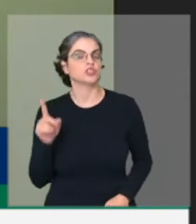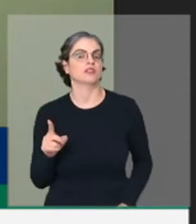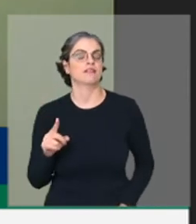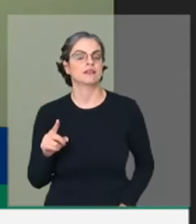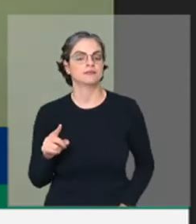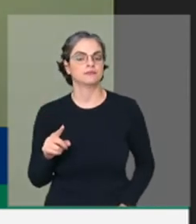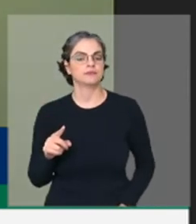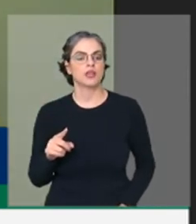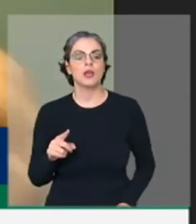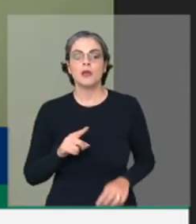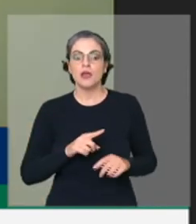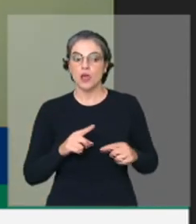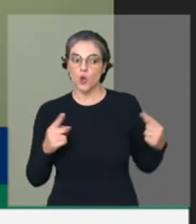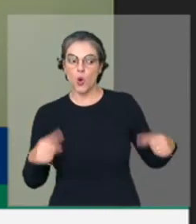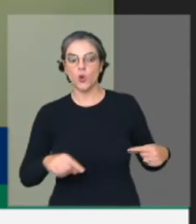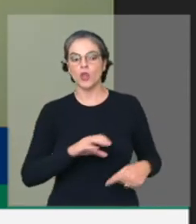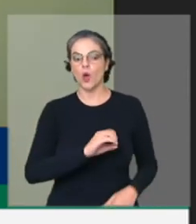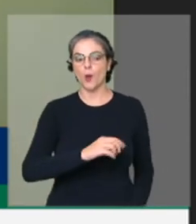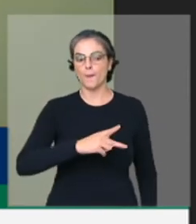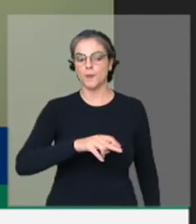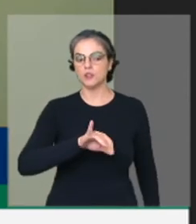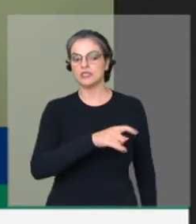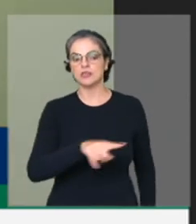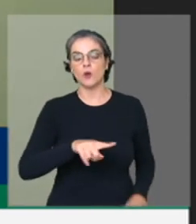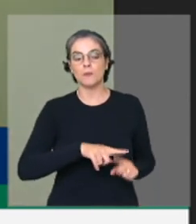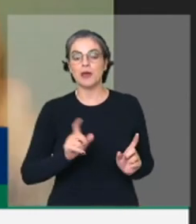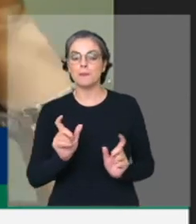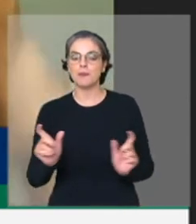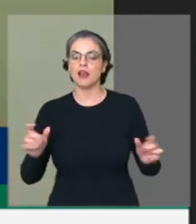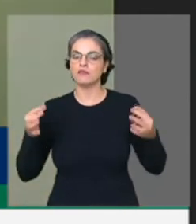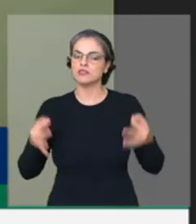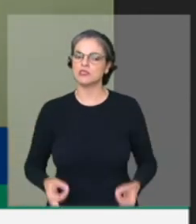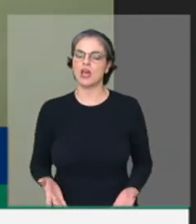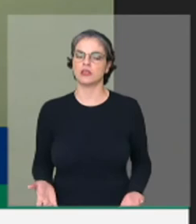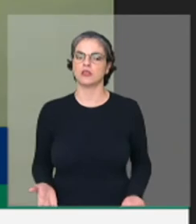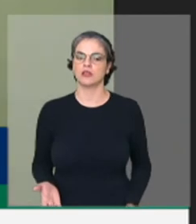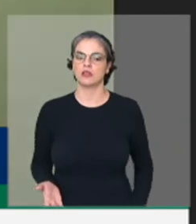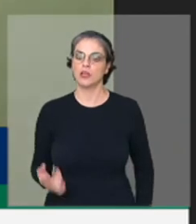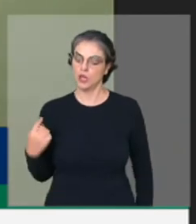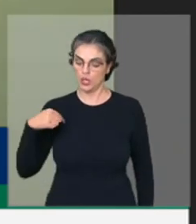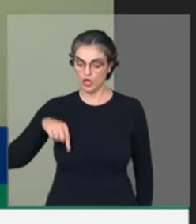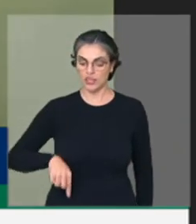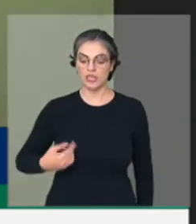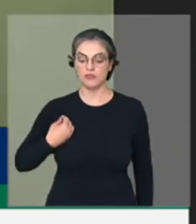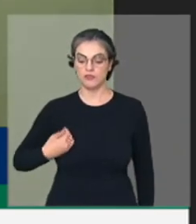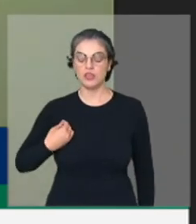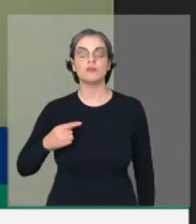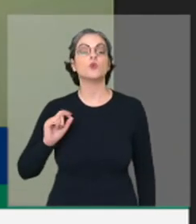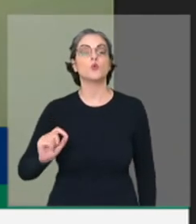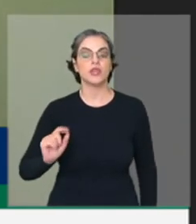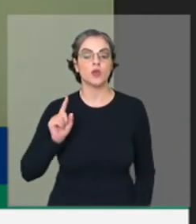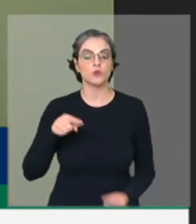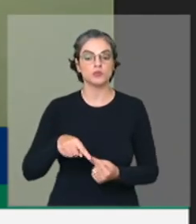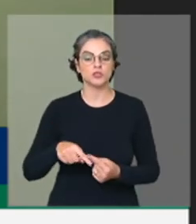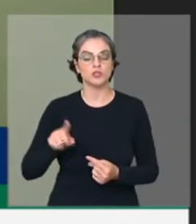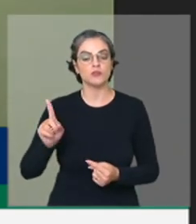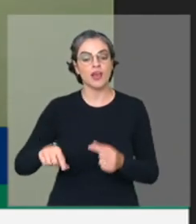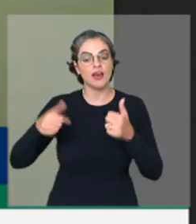com palavras decentes, sem ódio. Estamos aqui para julgar a prisão. E a prisão